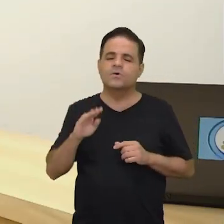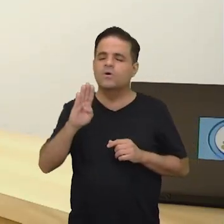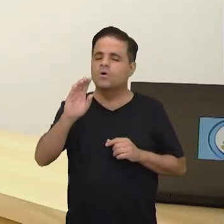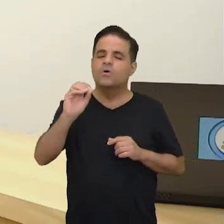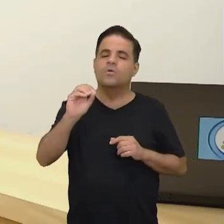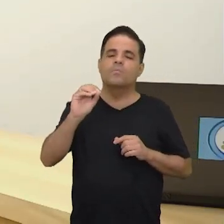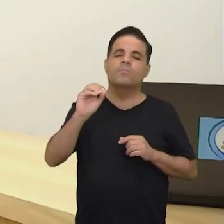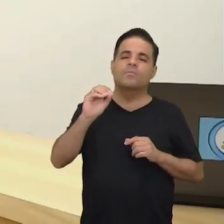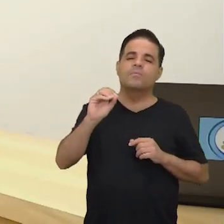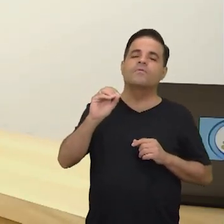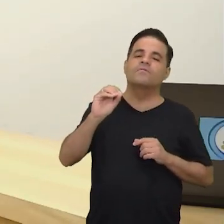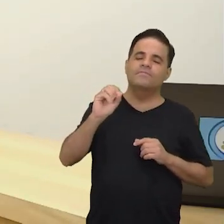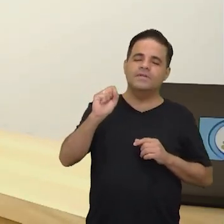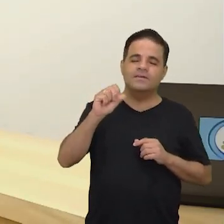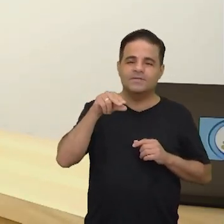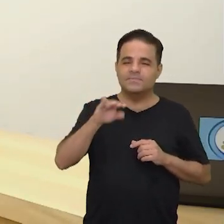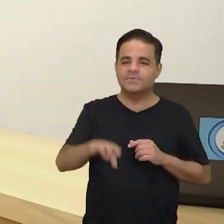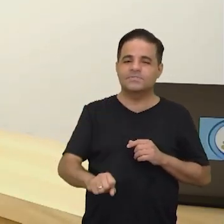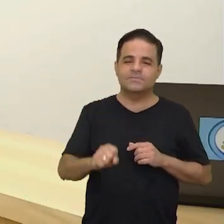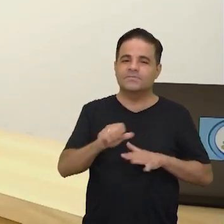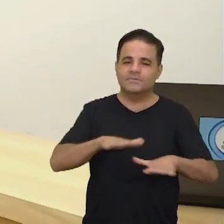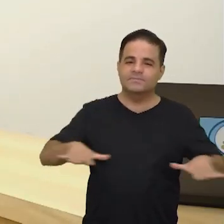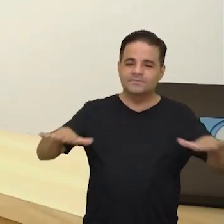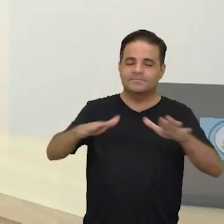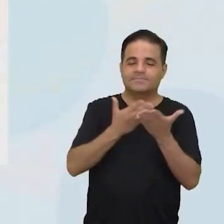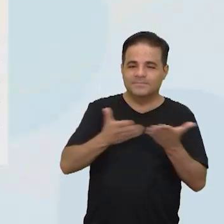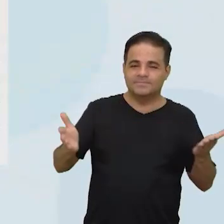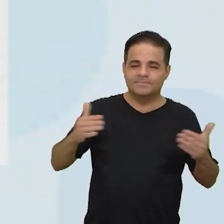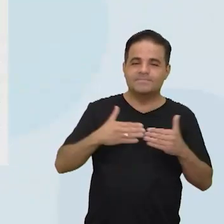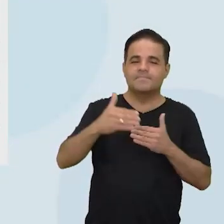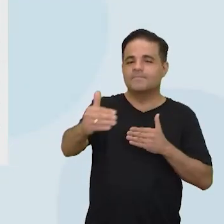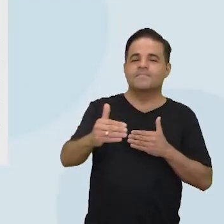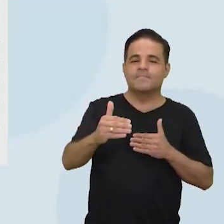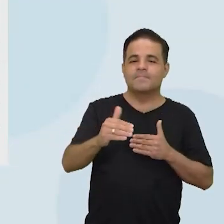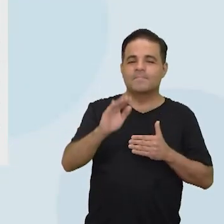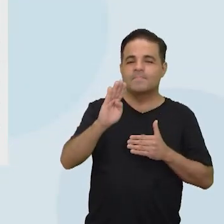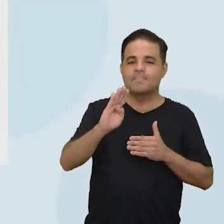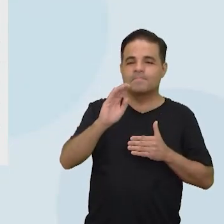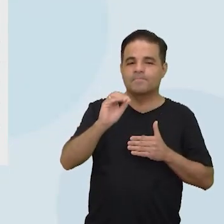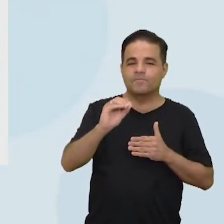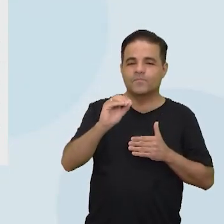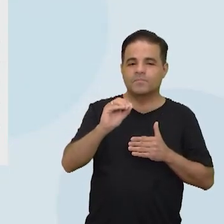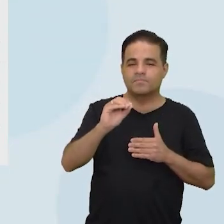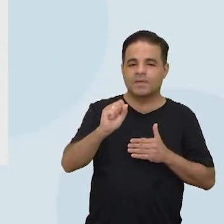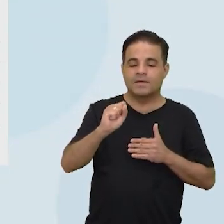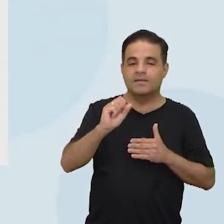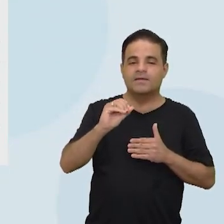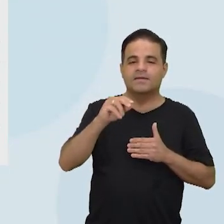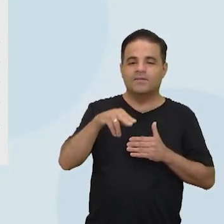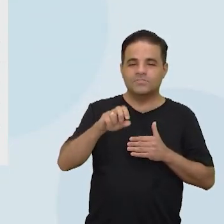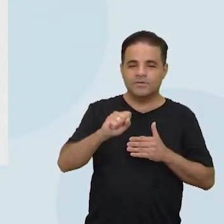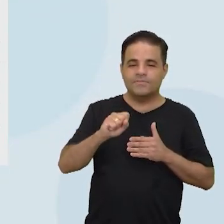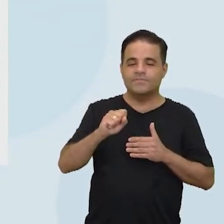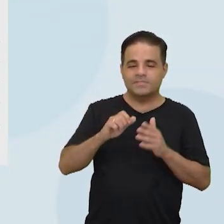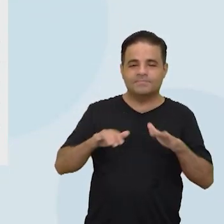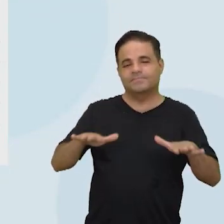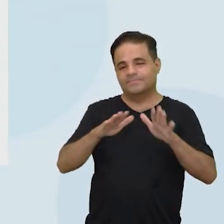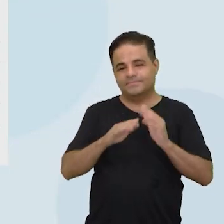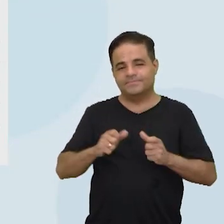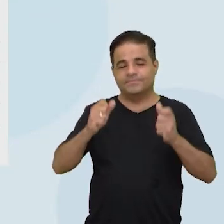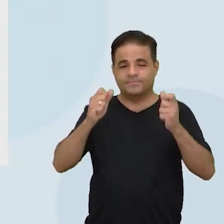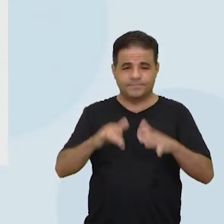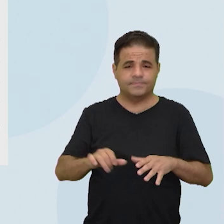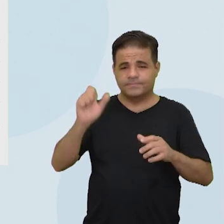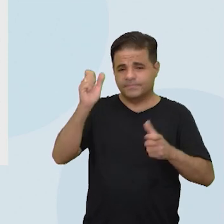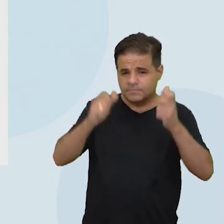bósons, né? Explica o que são os bósons, o que é o modelo padrão da física de partículas, né? Qual a importância de conhecermos cada vez mais sobre a natureza